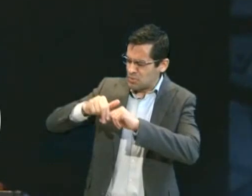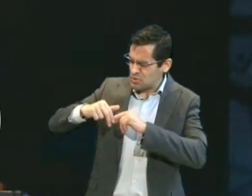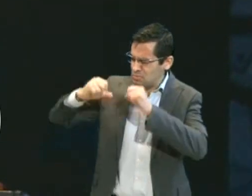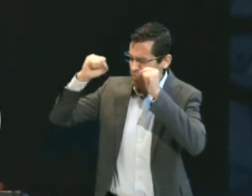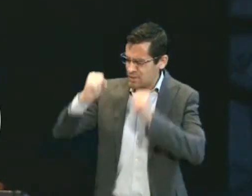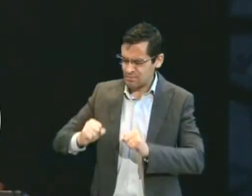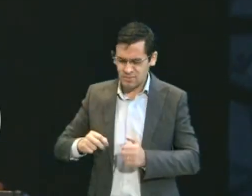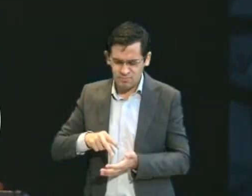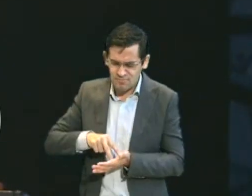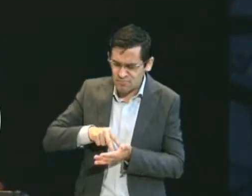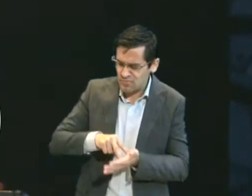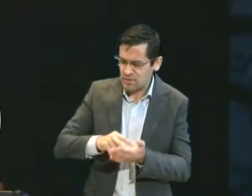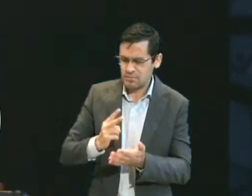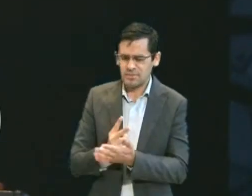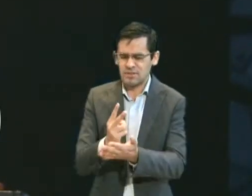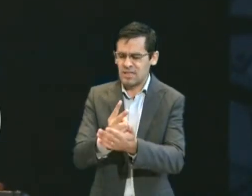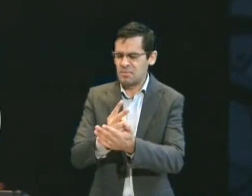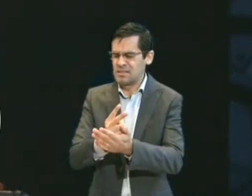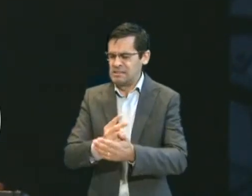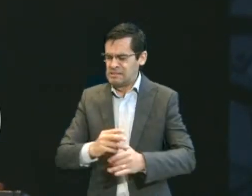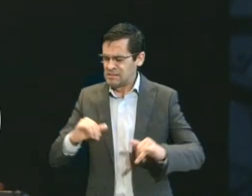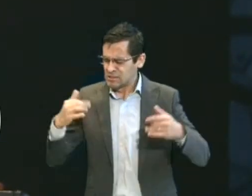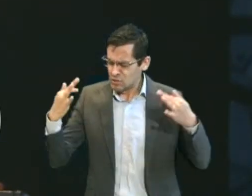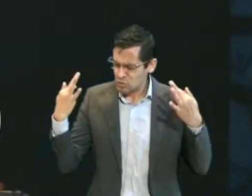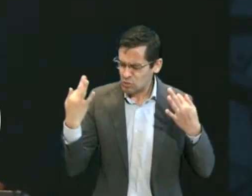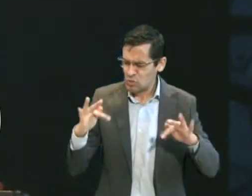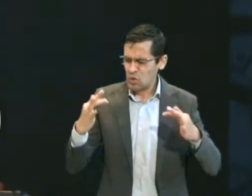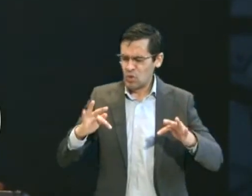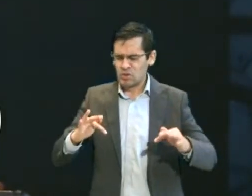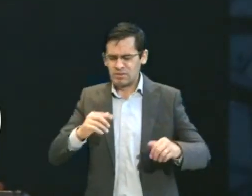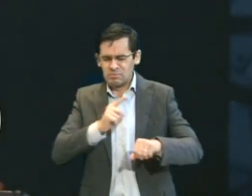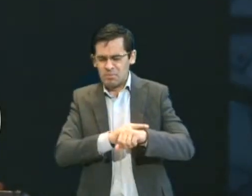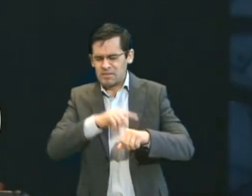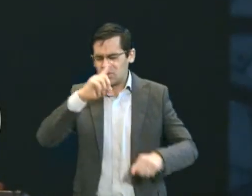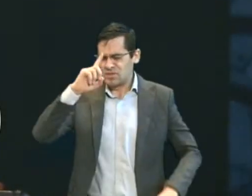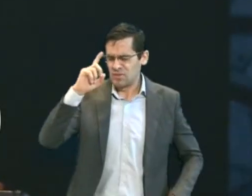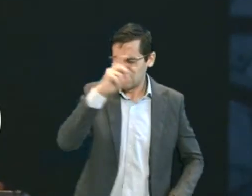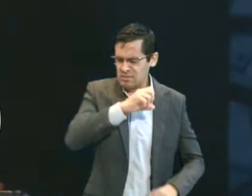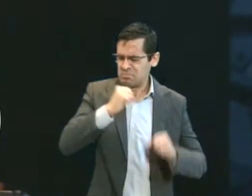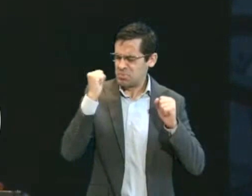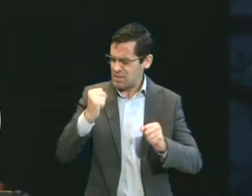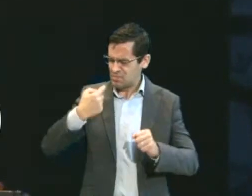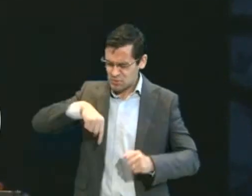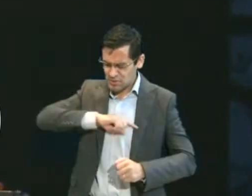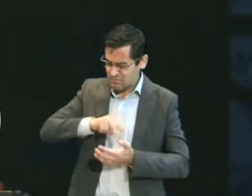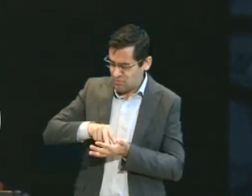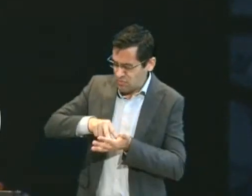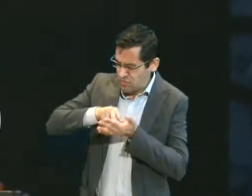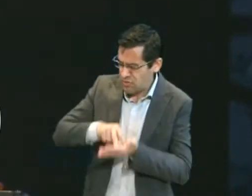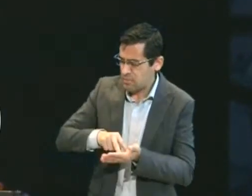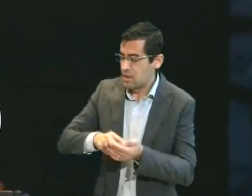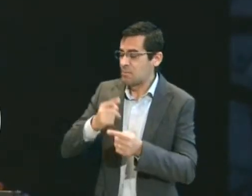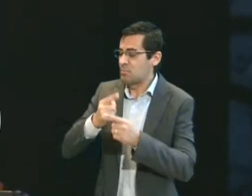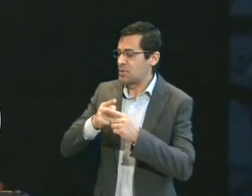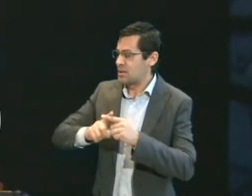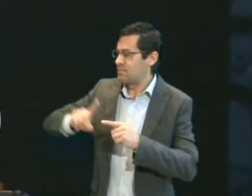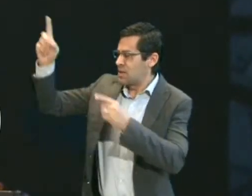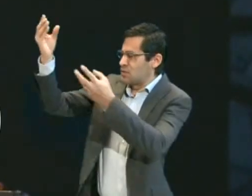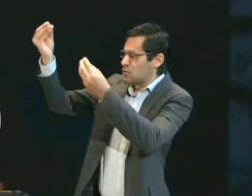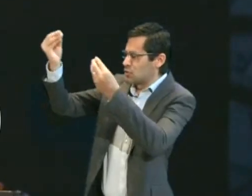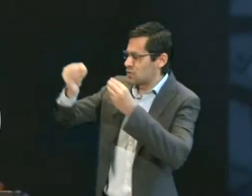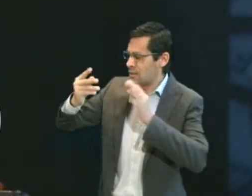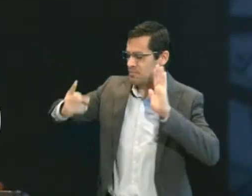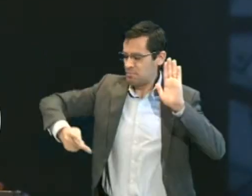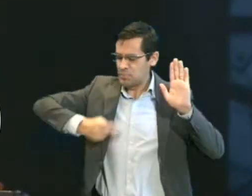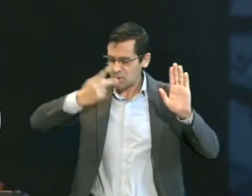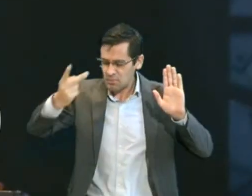a morte, podemos enfrentar as dores, podemos enfrentar a crise, podemos enfrentar as lutas, porque existem promessas que